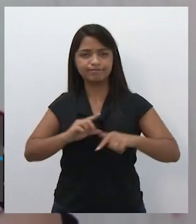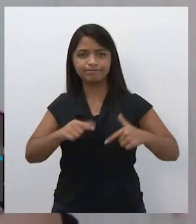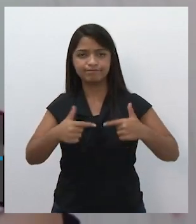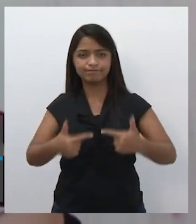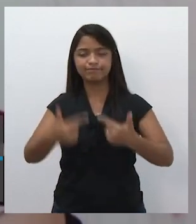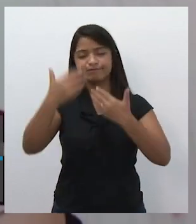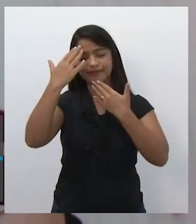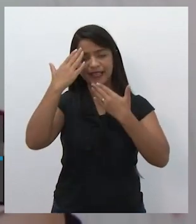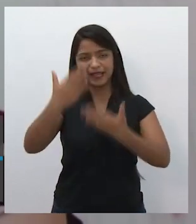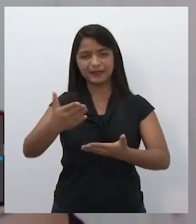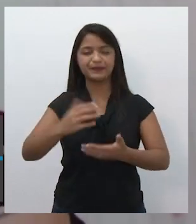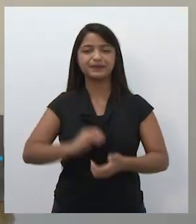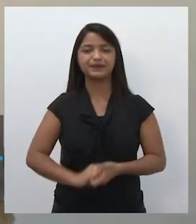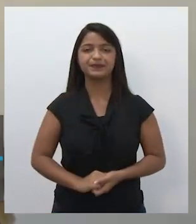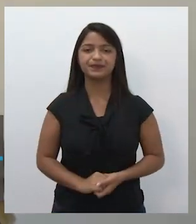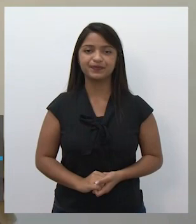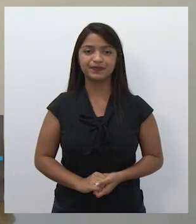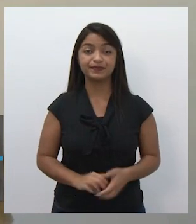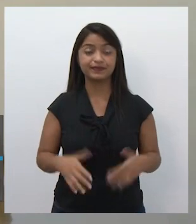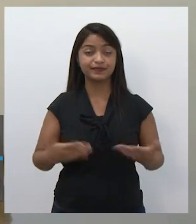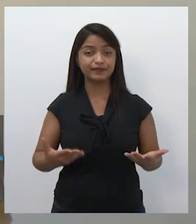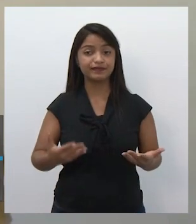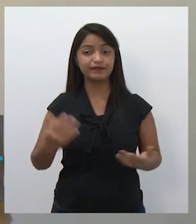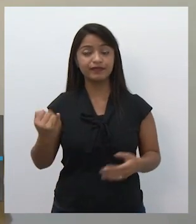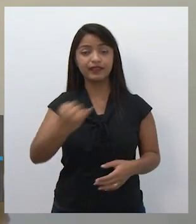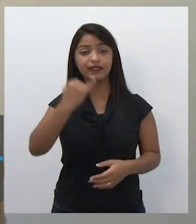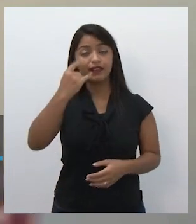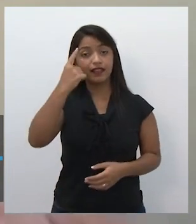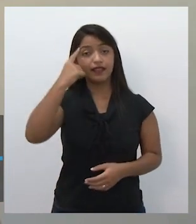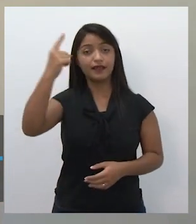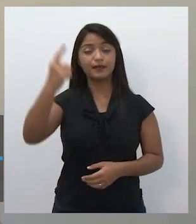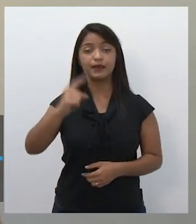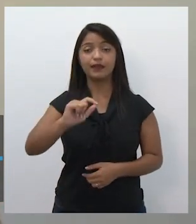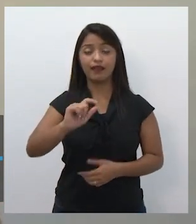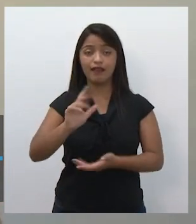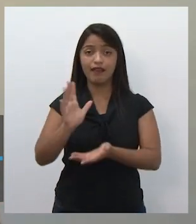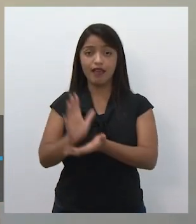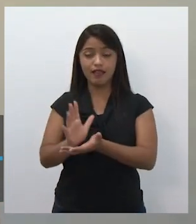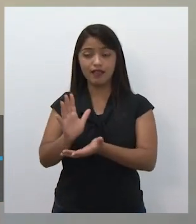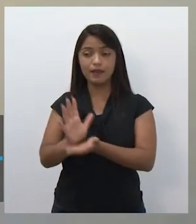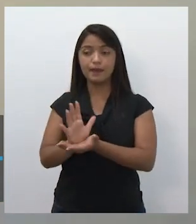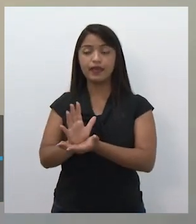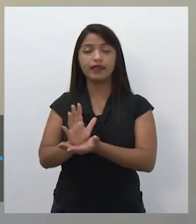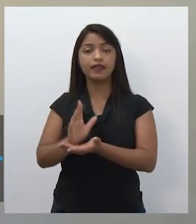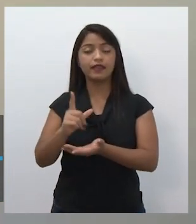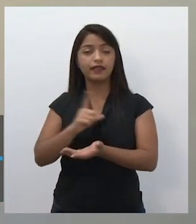o comentário. É bom lembrar, né, Adriana, que nessa equipe nós temos